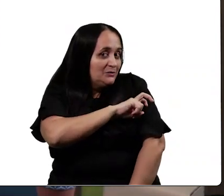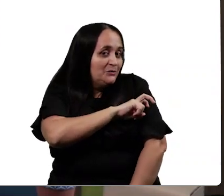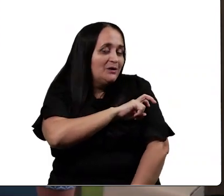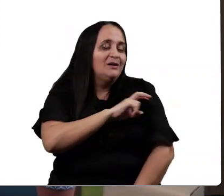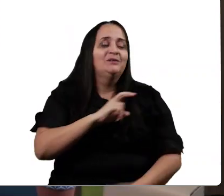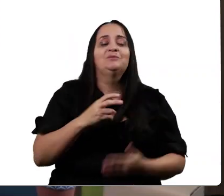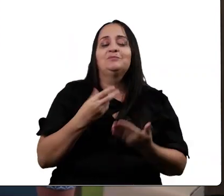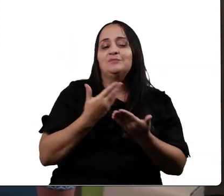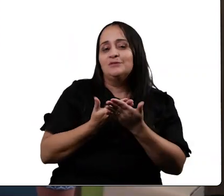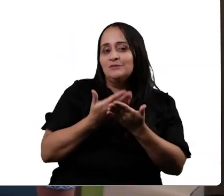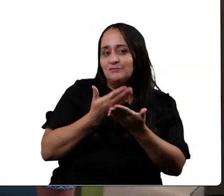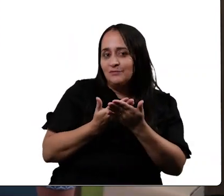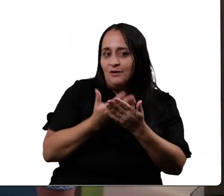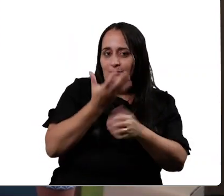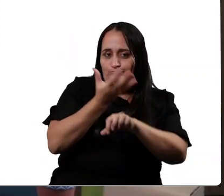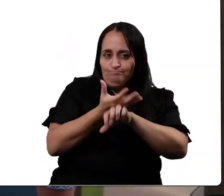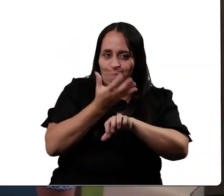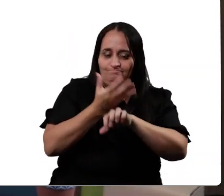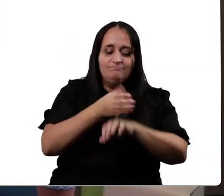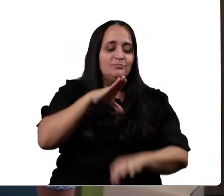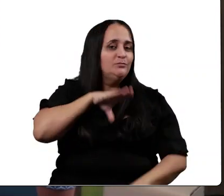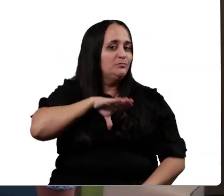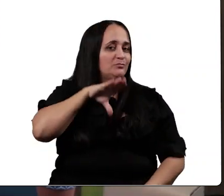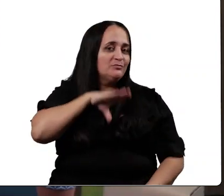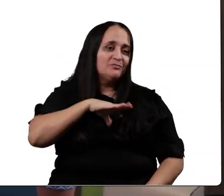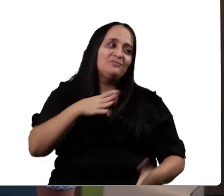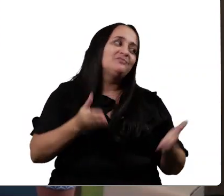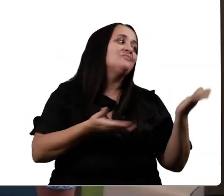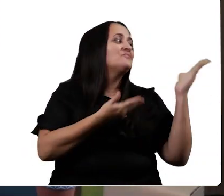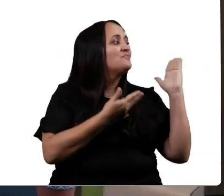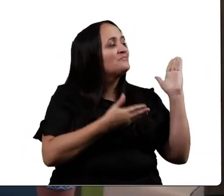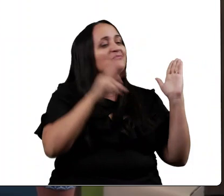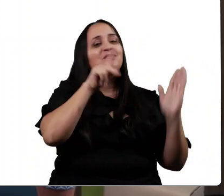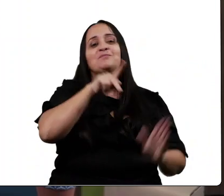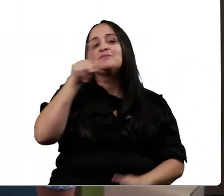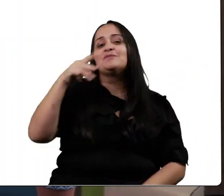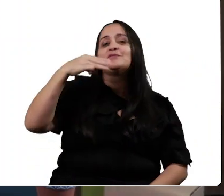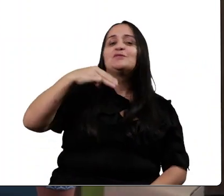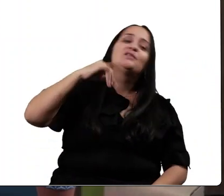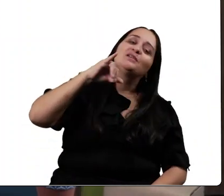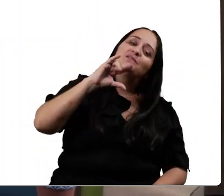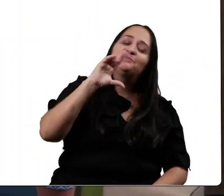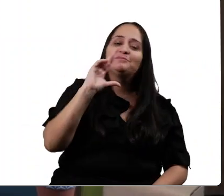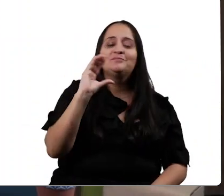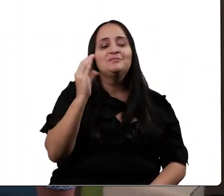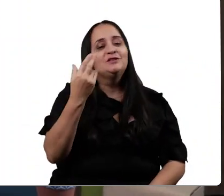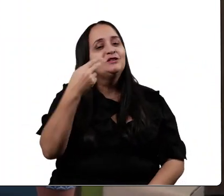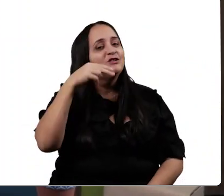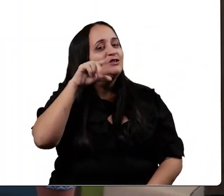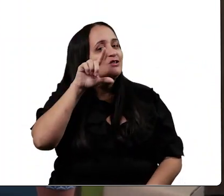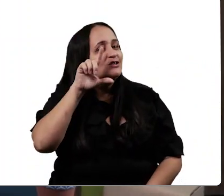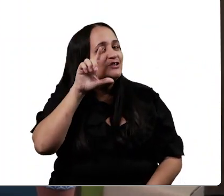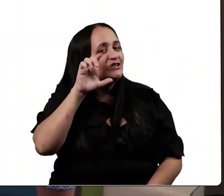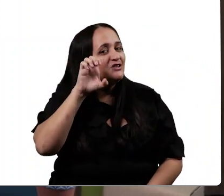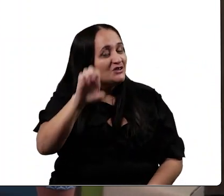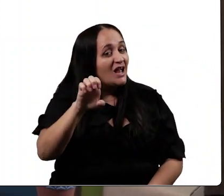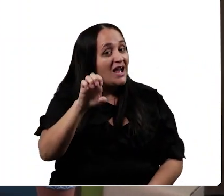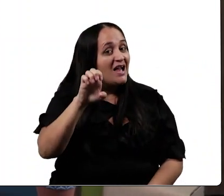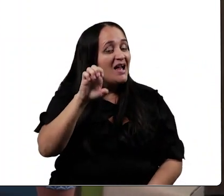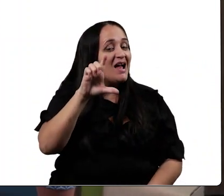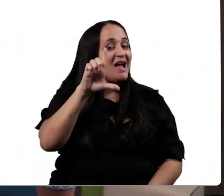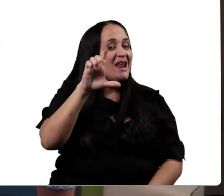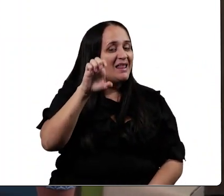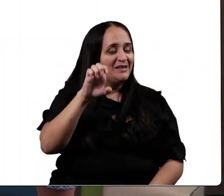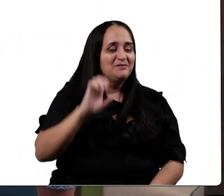ano de Língua Portuguesa com a Pró Michele dos Reis. Tudo bem, Pró? Tudo! Pró, a nossa aula de hoje começa